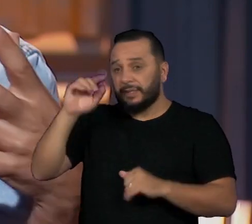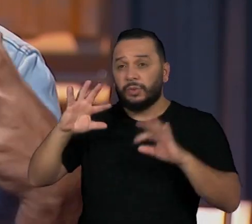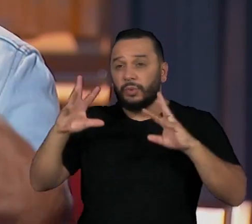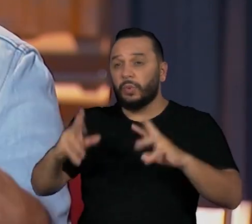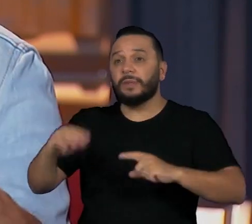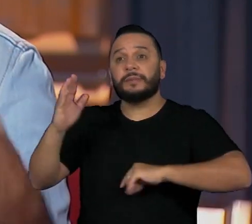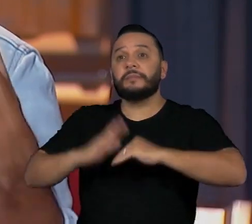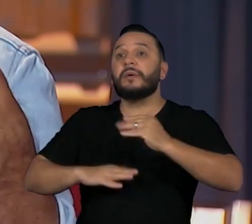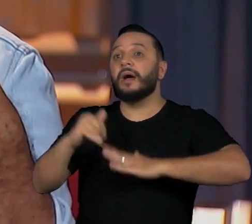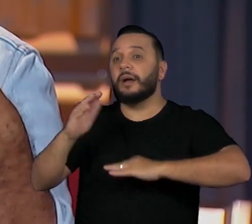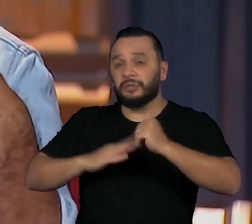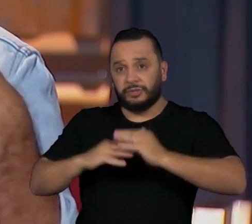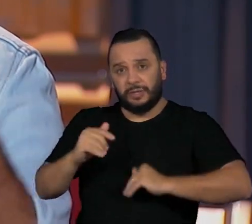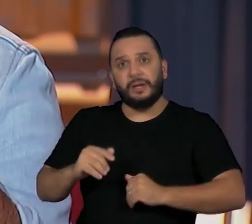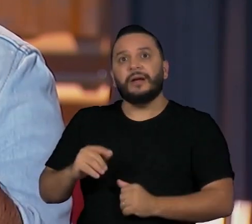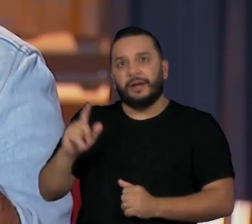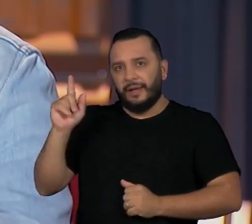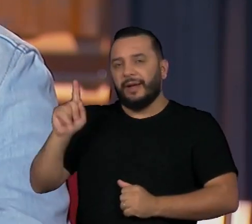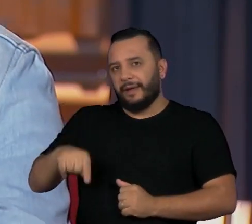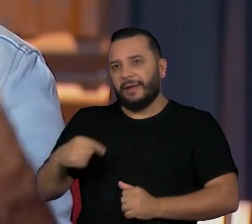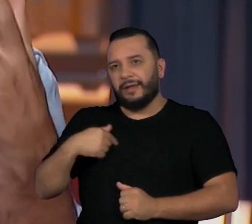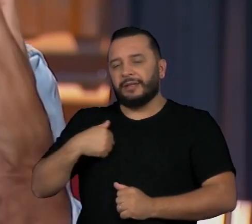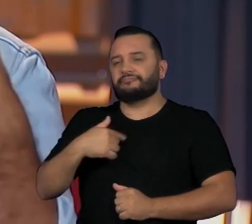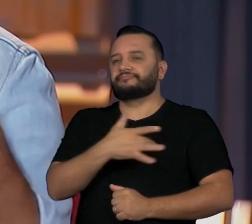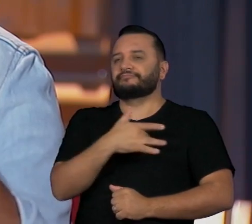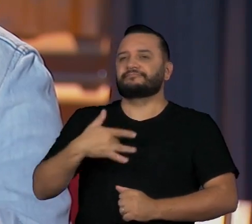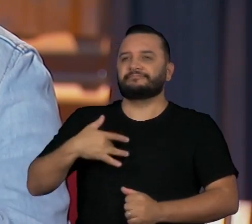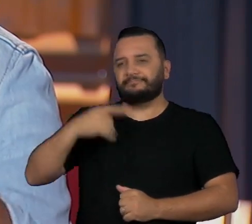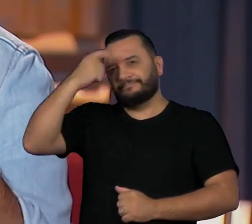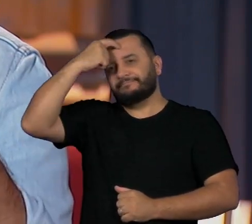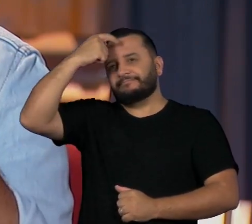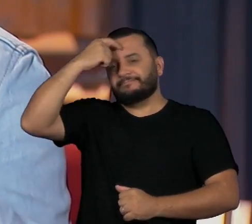práticas conduzem à saúde mental,